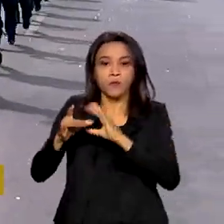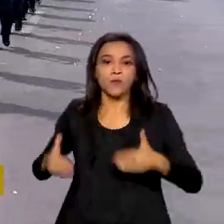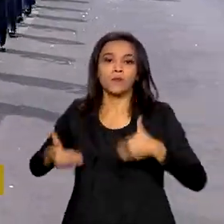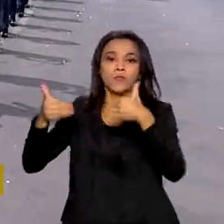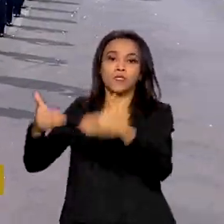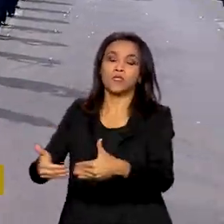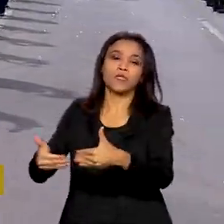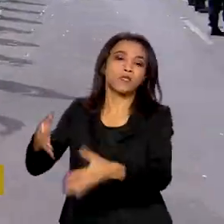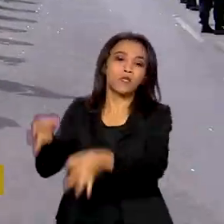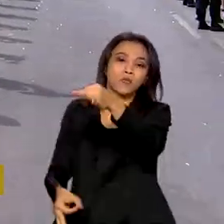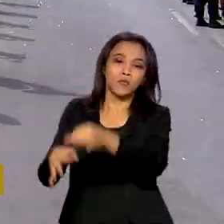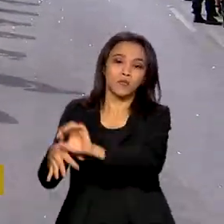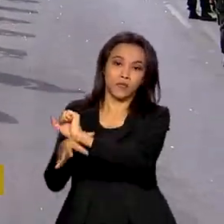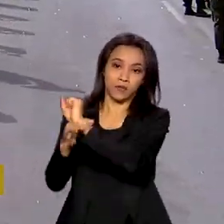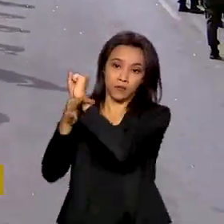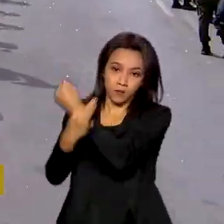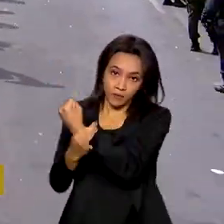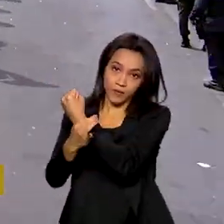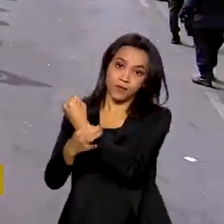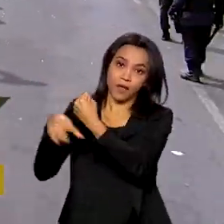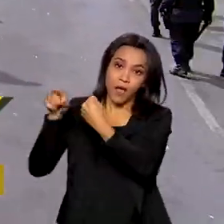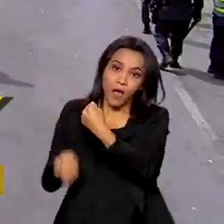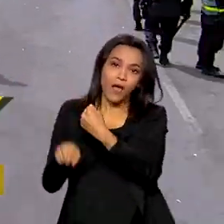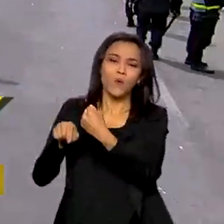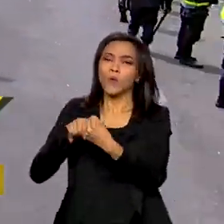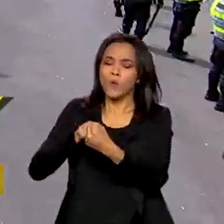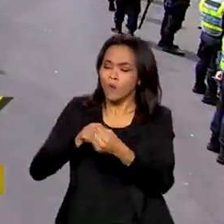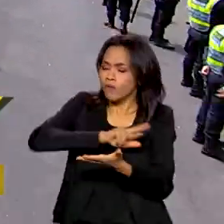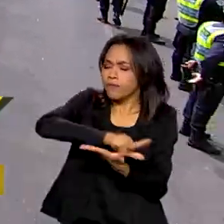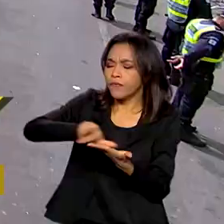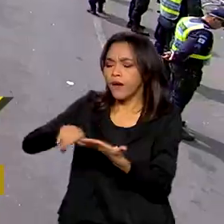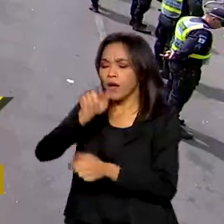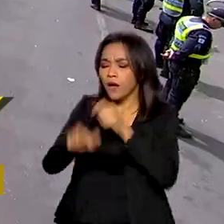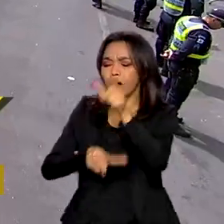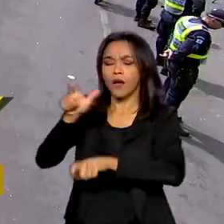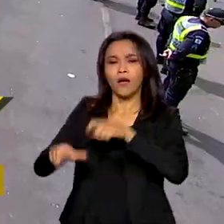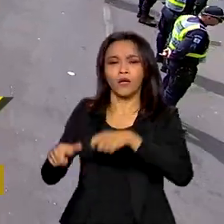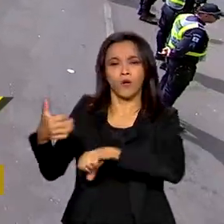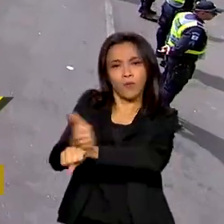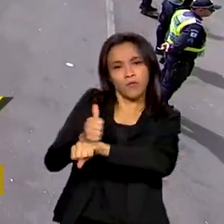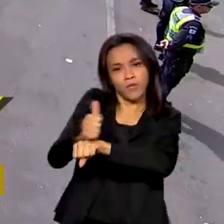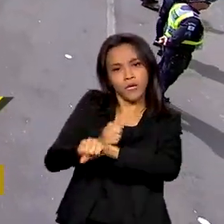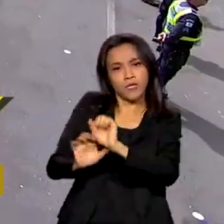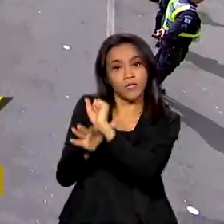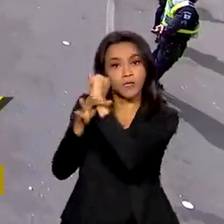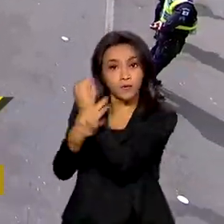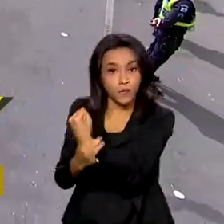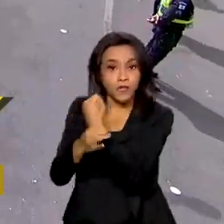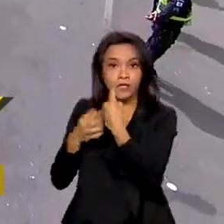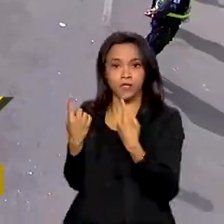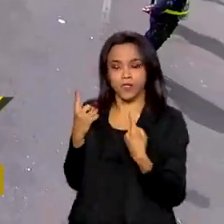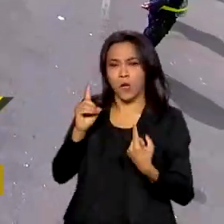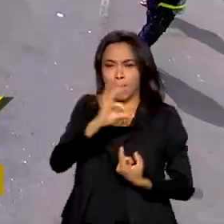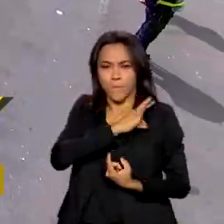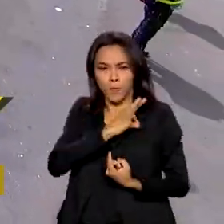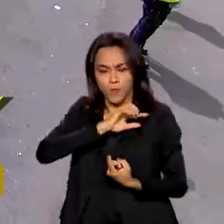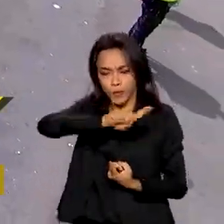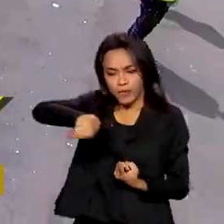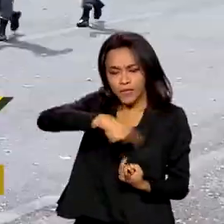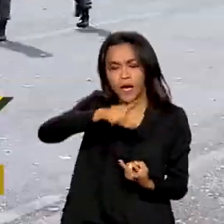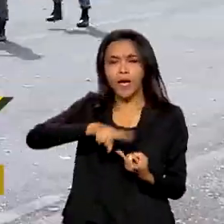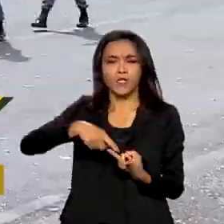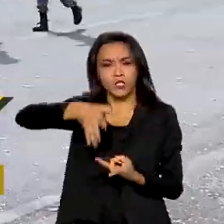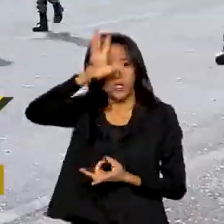e Segurança Pública. É integrada por profissionais da área de segurança pública, composta por policiais militares,